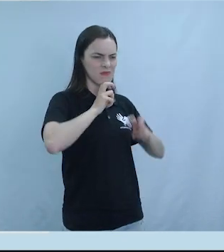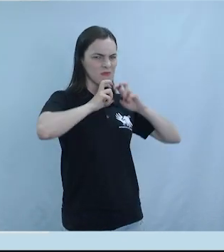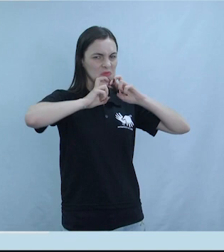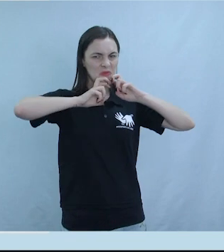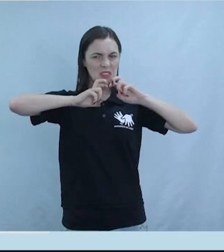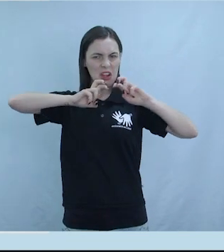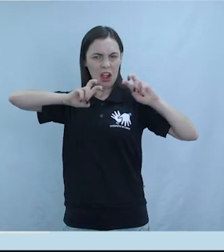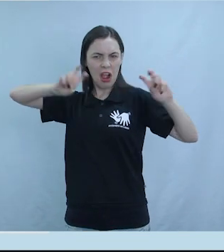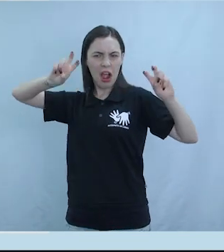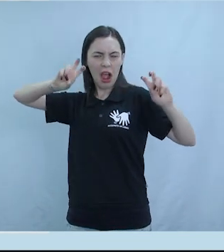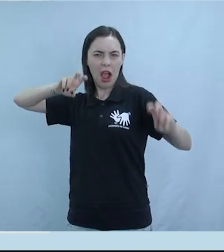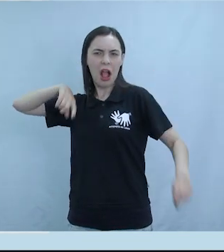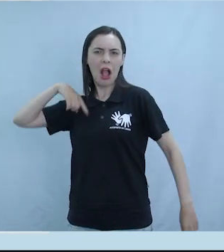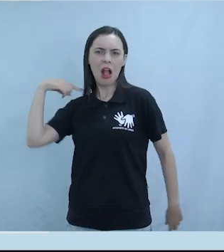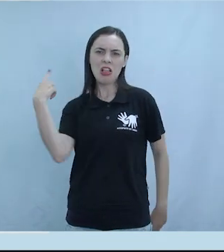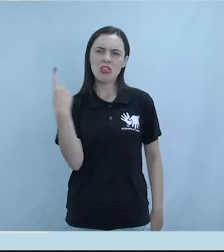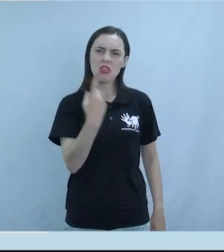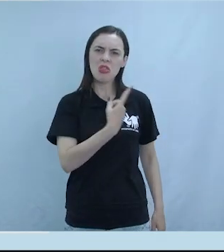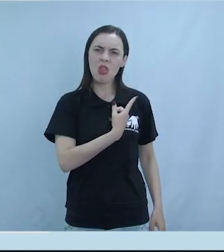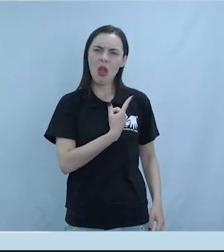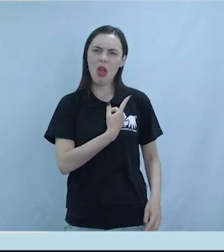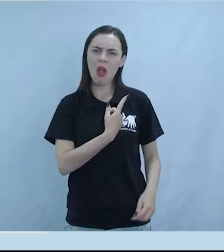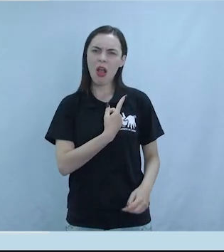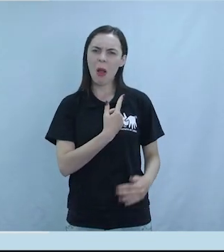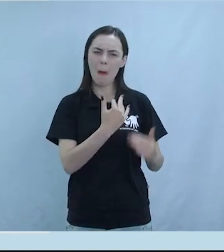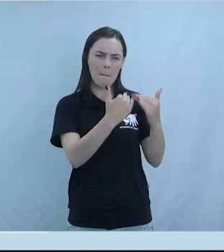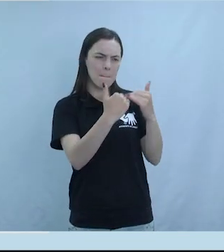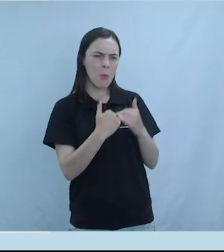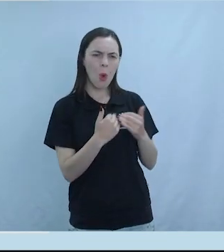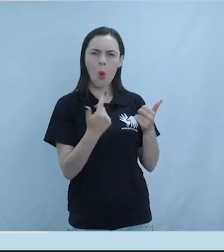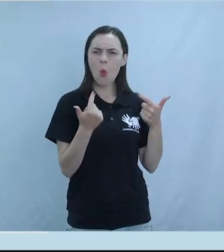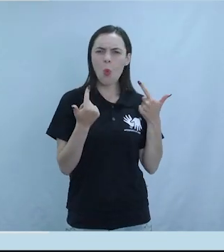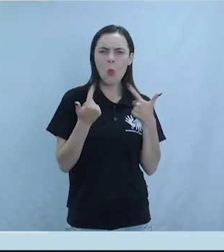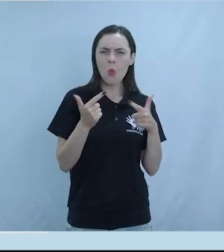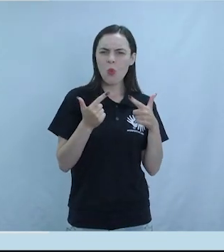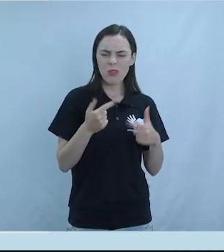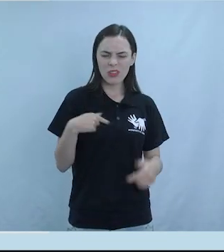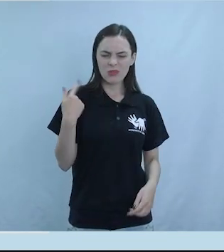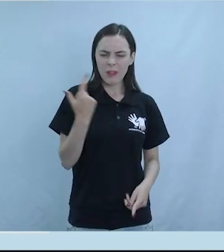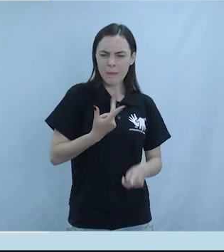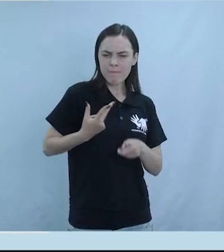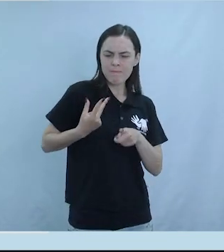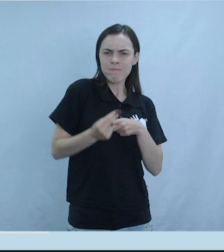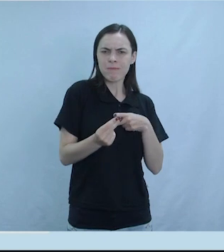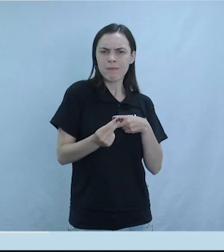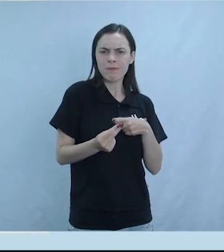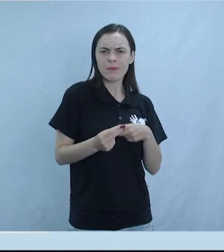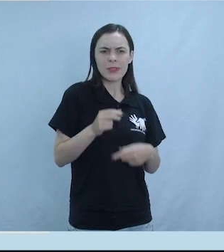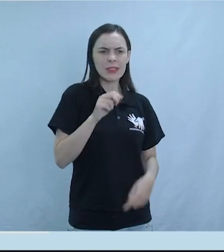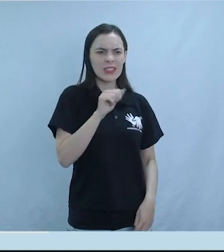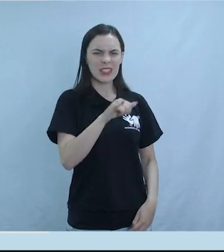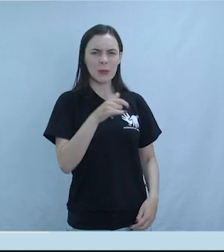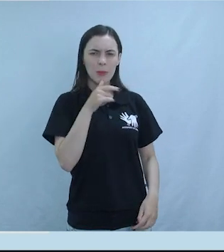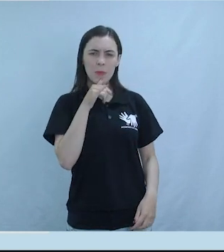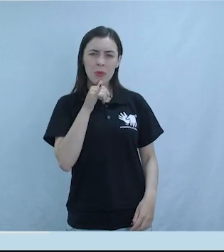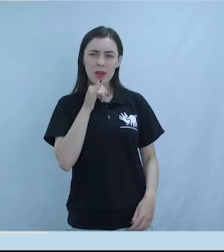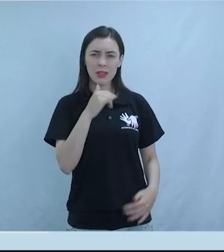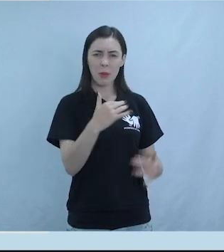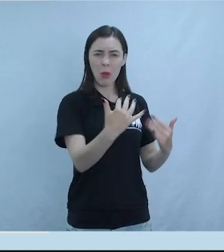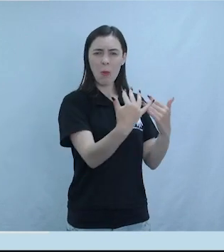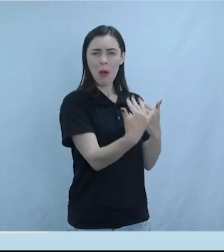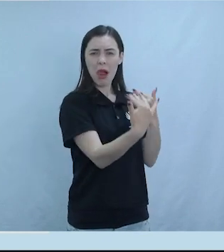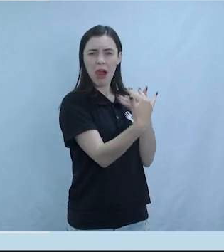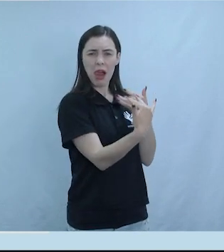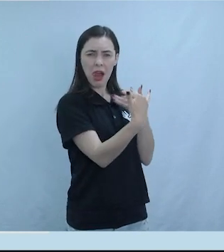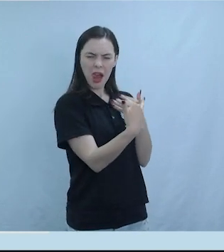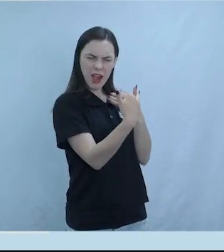glória: "Nós somos invencíveis! Ainda que nos atacassem um